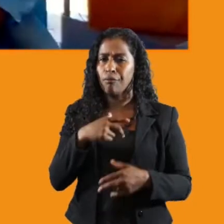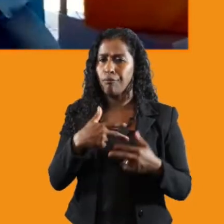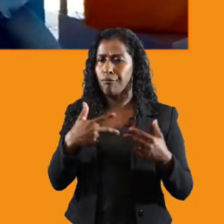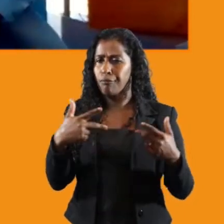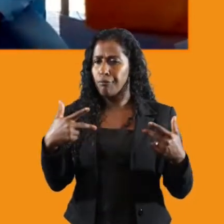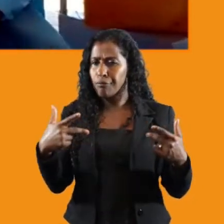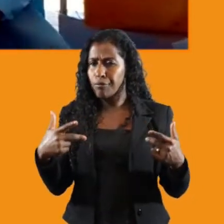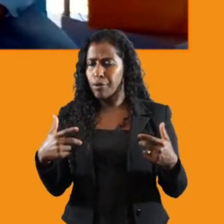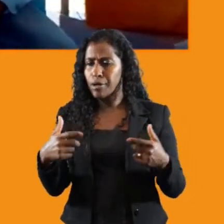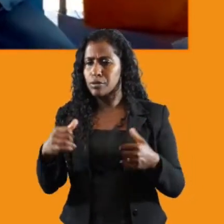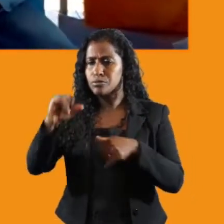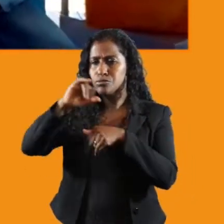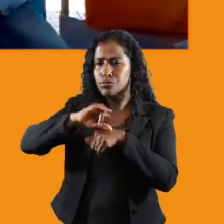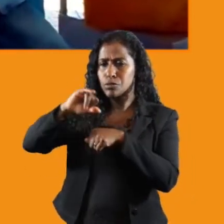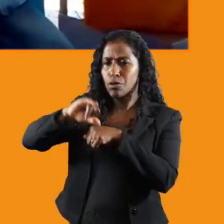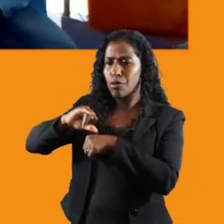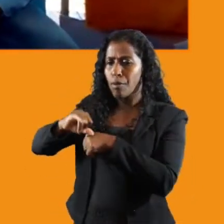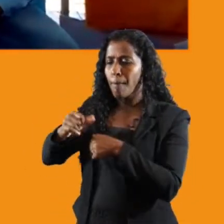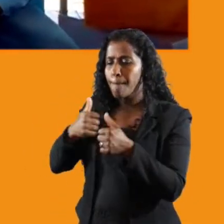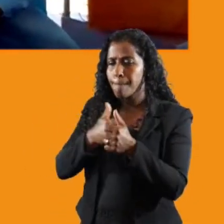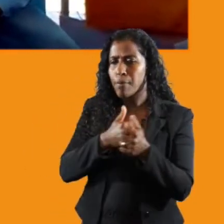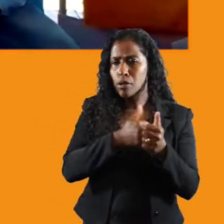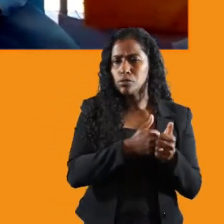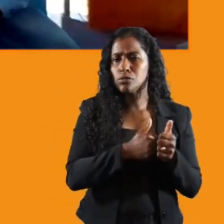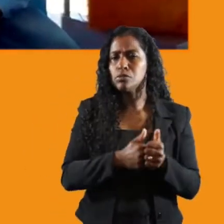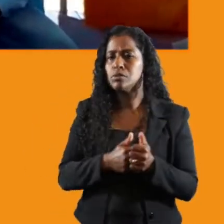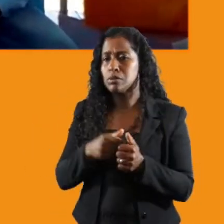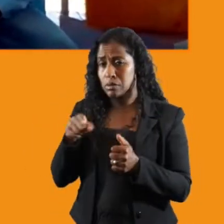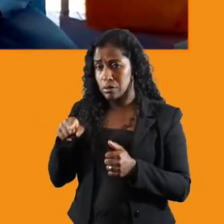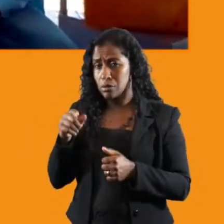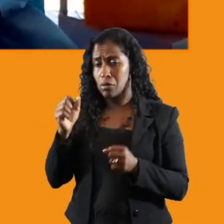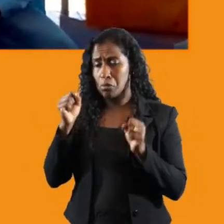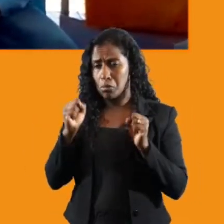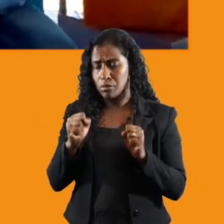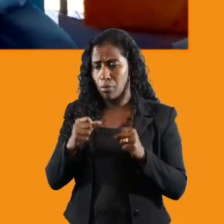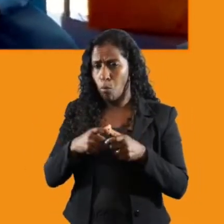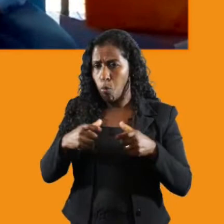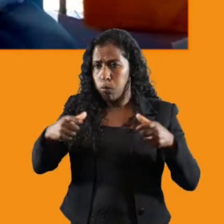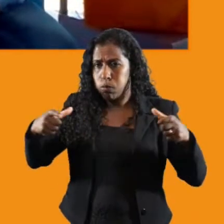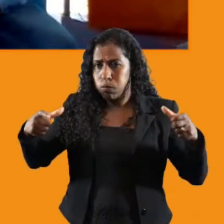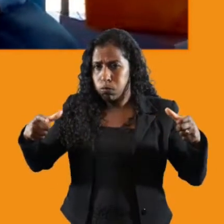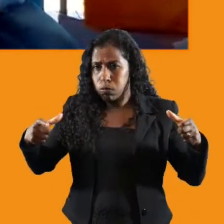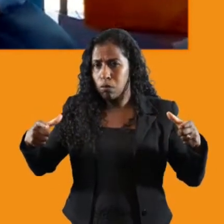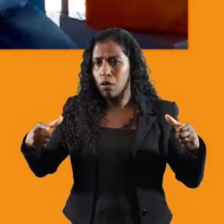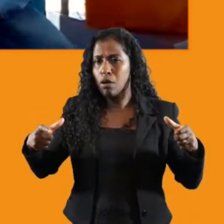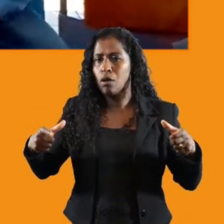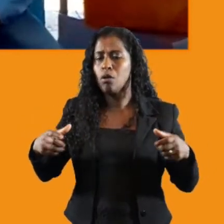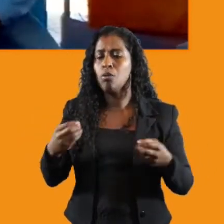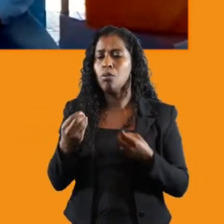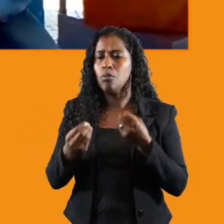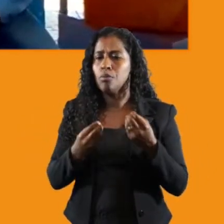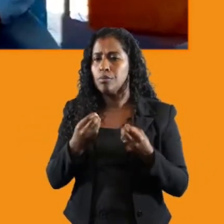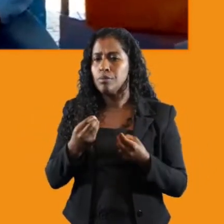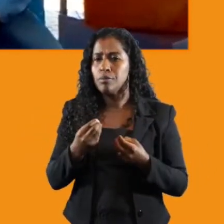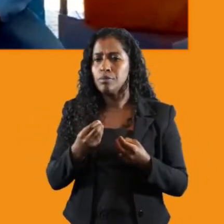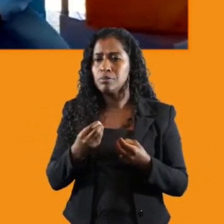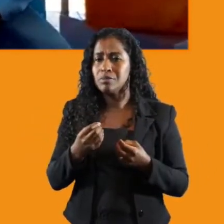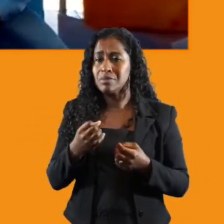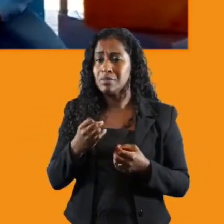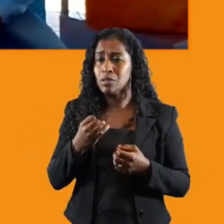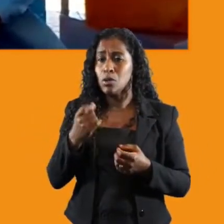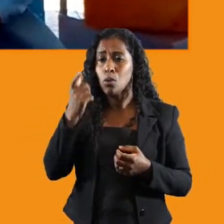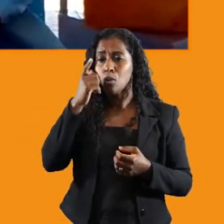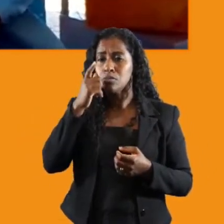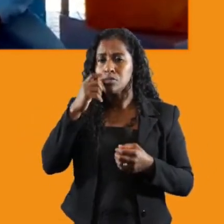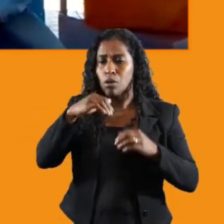nossa volta, né? Mas eu fico curioso se isso pode ser cada vez maior, assim, no sentido de a gente se desligar do que a